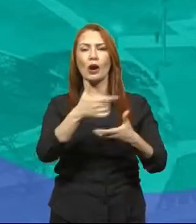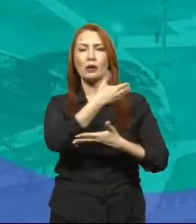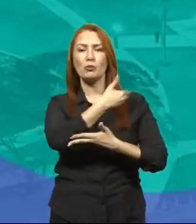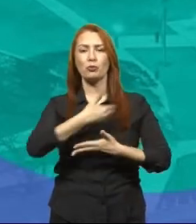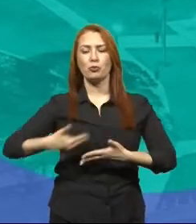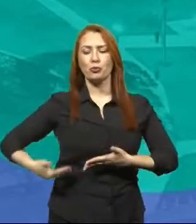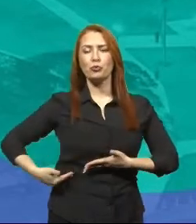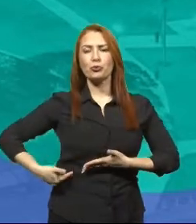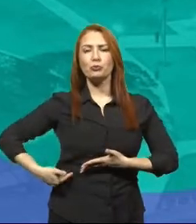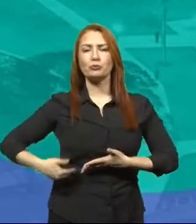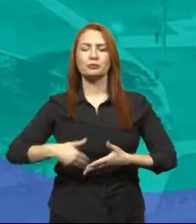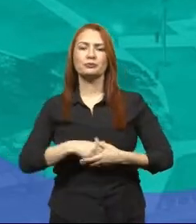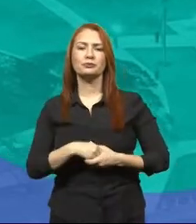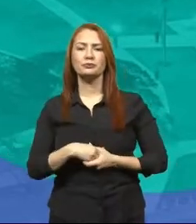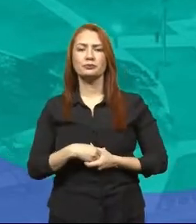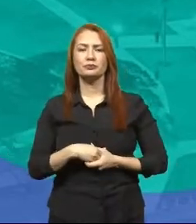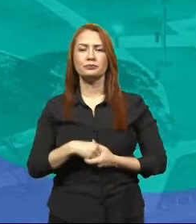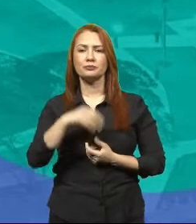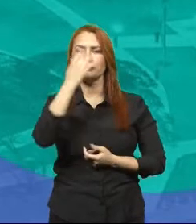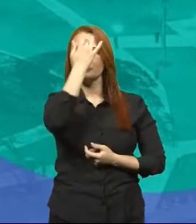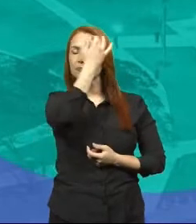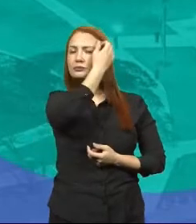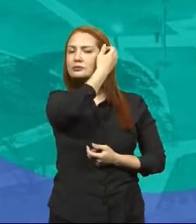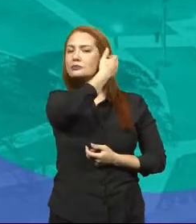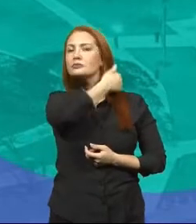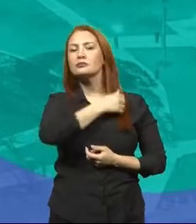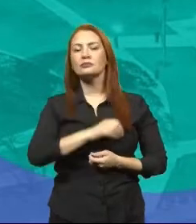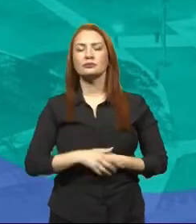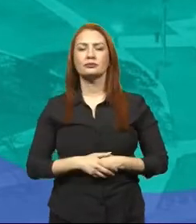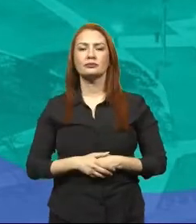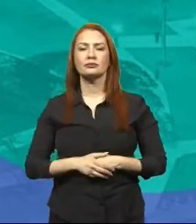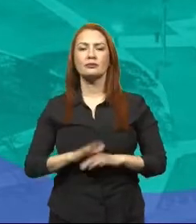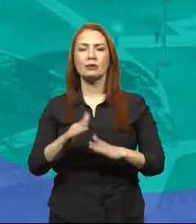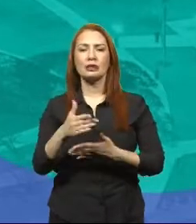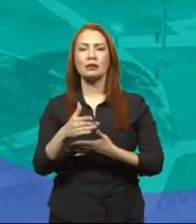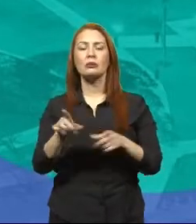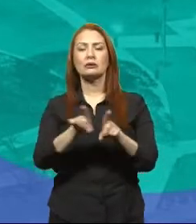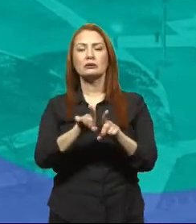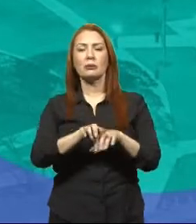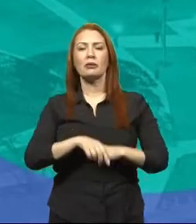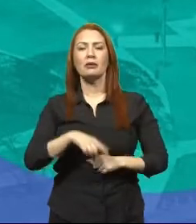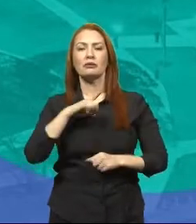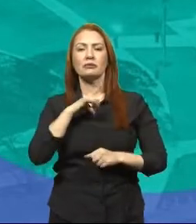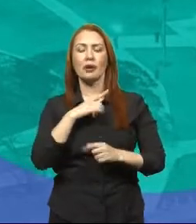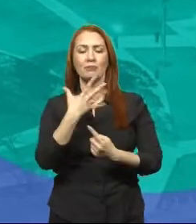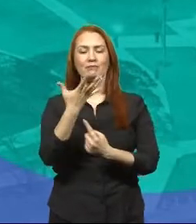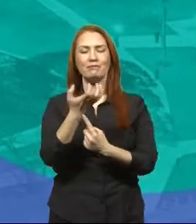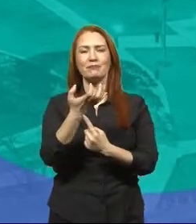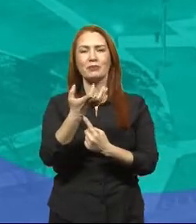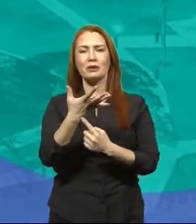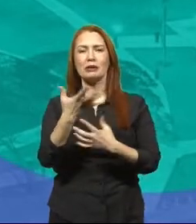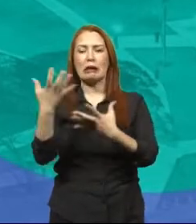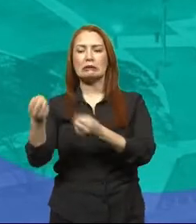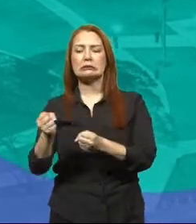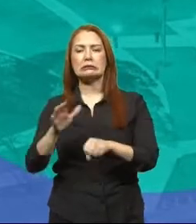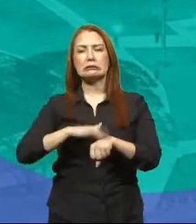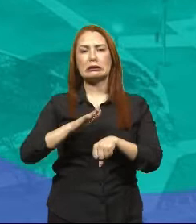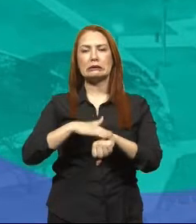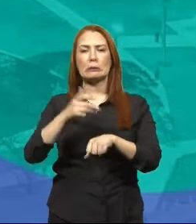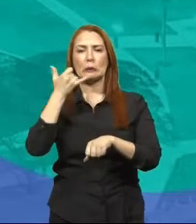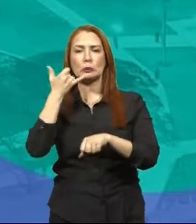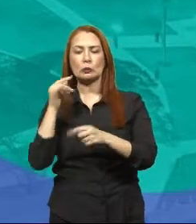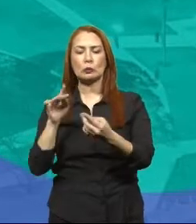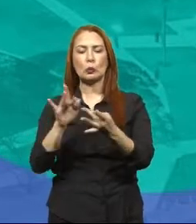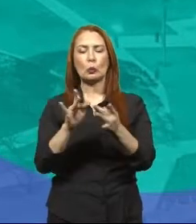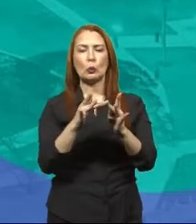potência do IPv6. IPv6 é o protocolo atual que permite mais equipamentos serem conectados, o protocolo Internet, protocolo 6. Então, nós temos